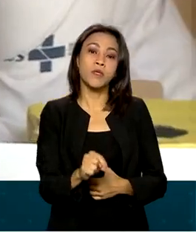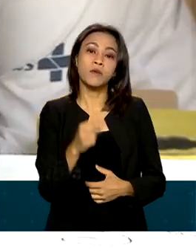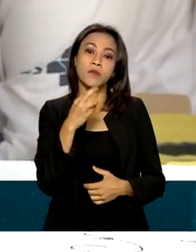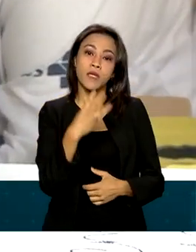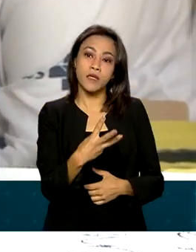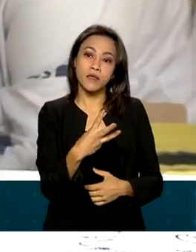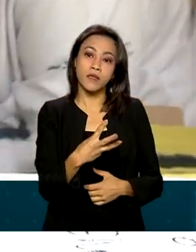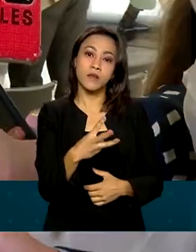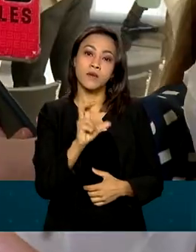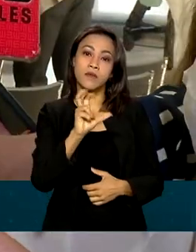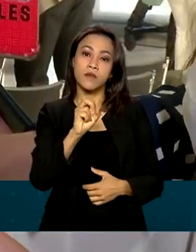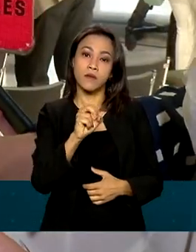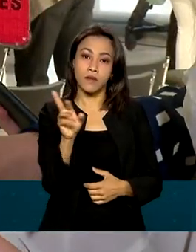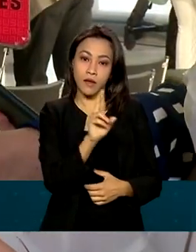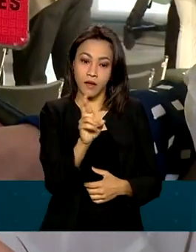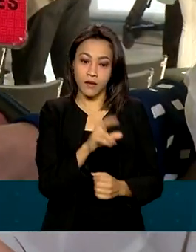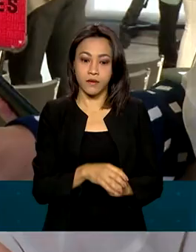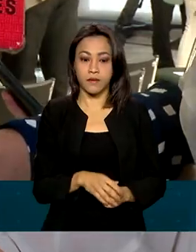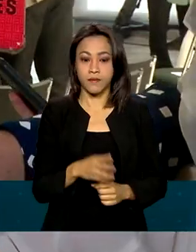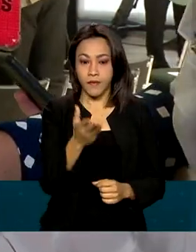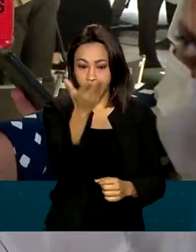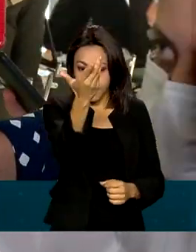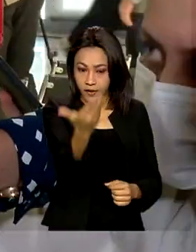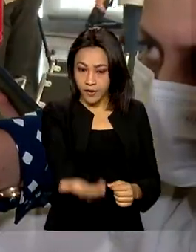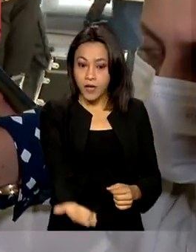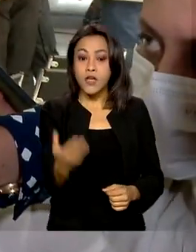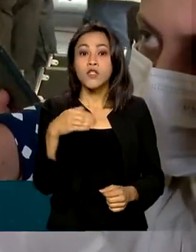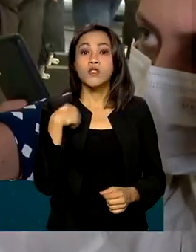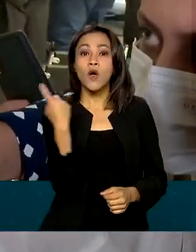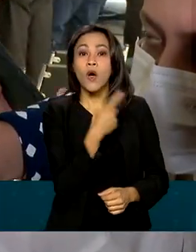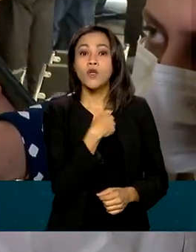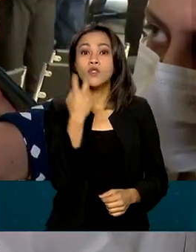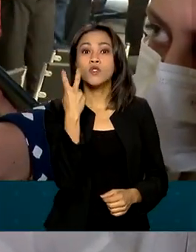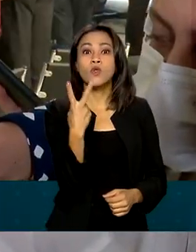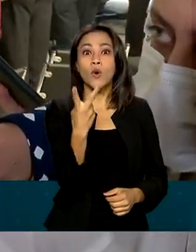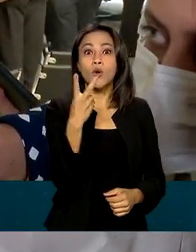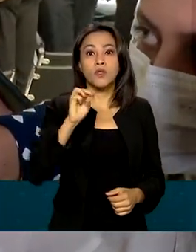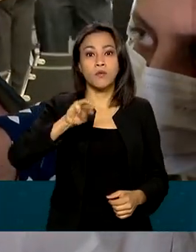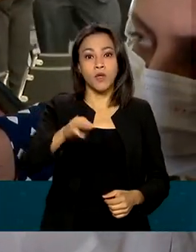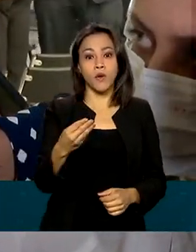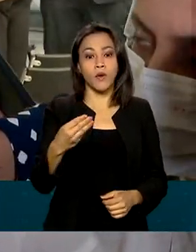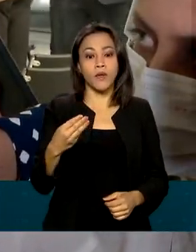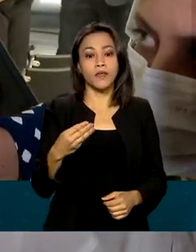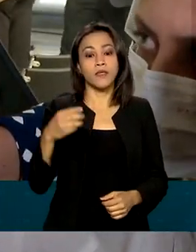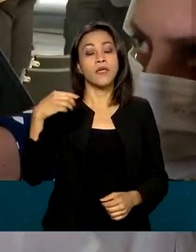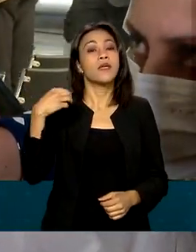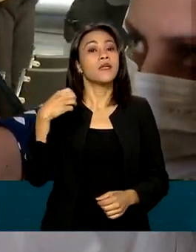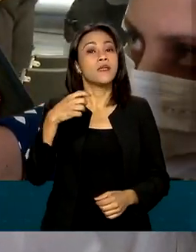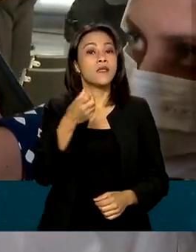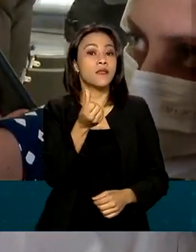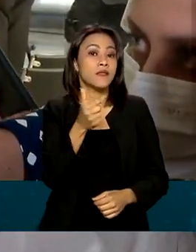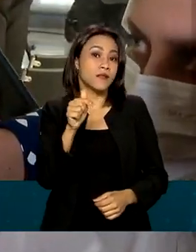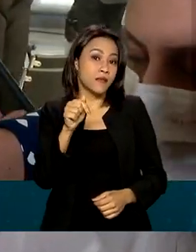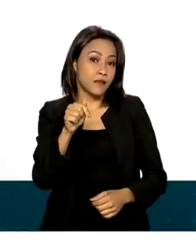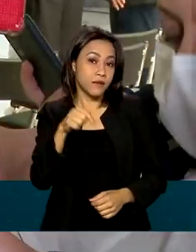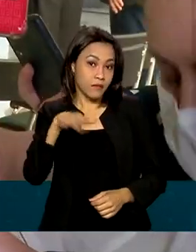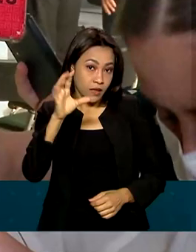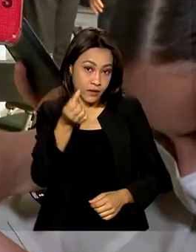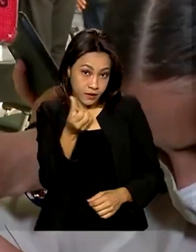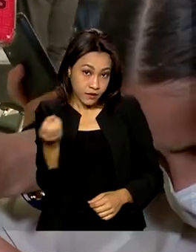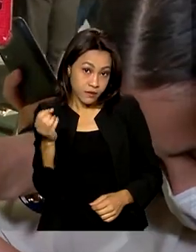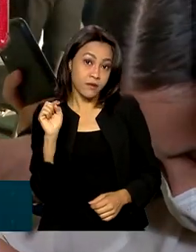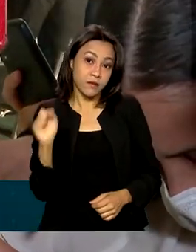R$ 2.350. Nós somos 2 milhões e 600 mil profissionais de enfermagem no Brasil.